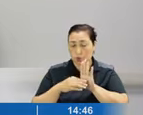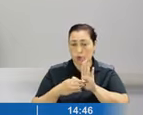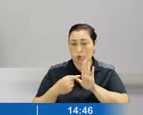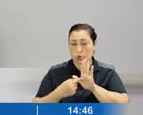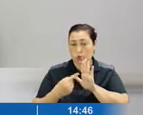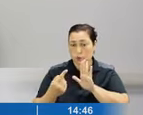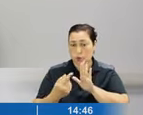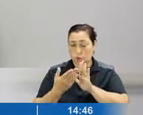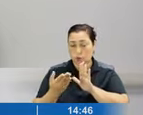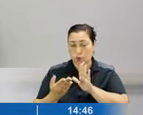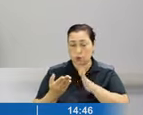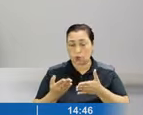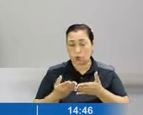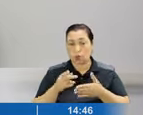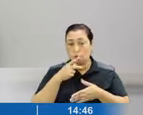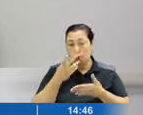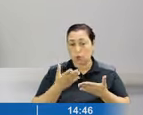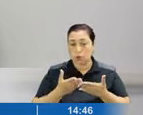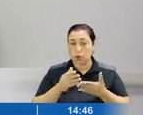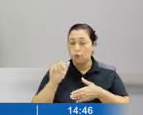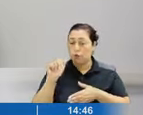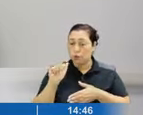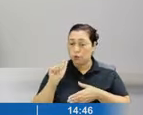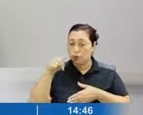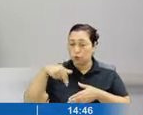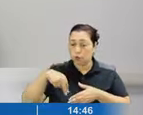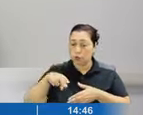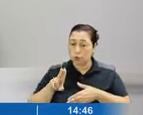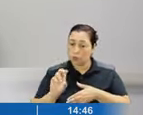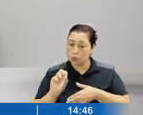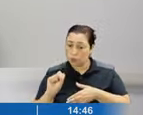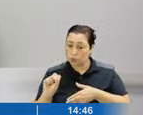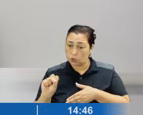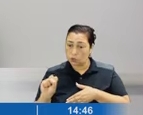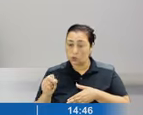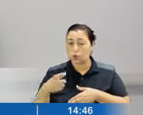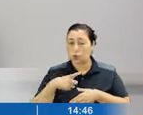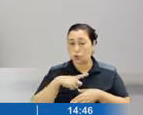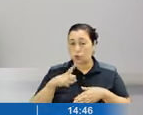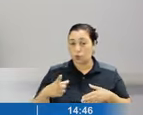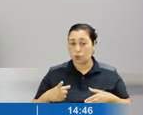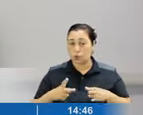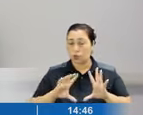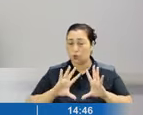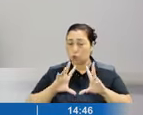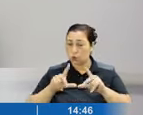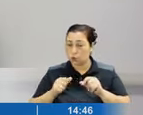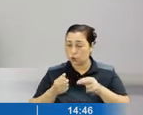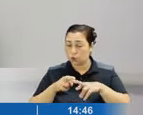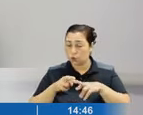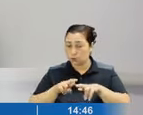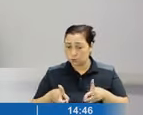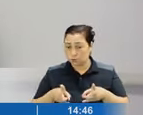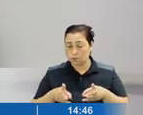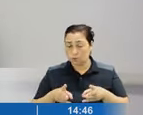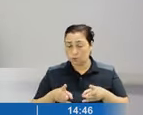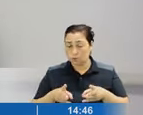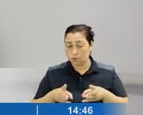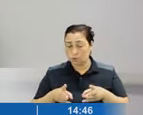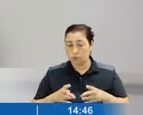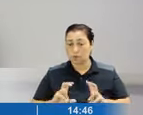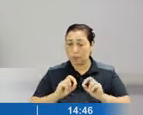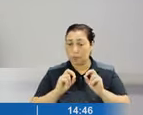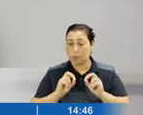distal, né, como o nome diz, é ali no ânus, né, é um câncer que tem um comportamento totalmente diferente do câncer